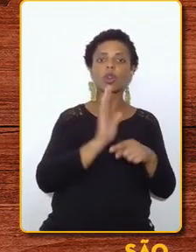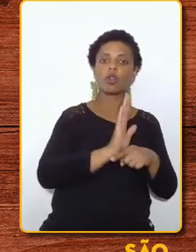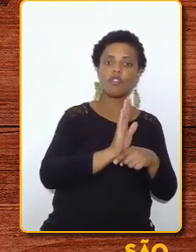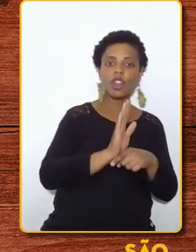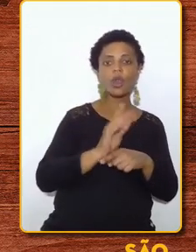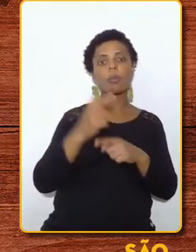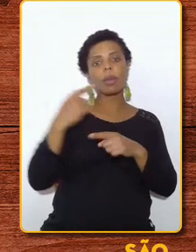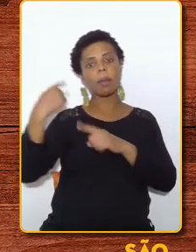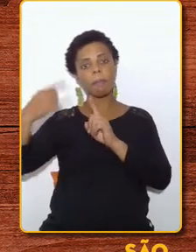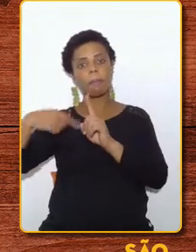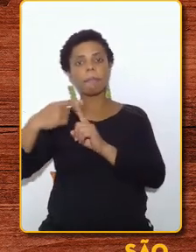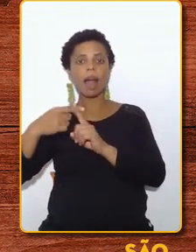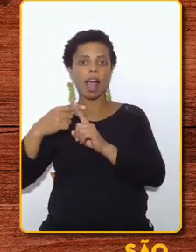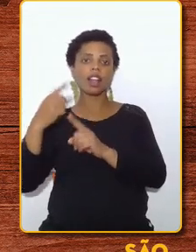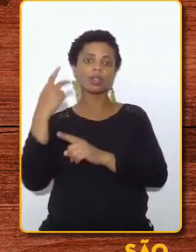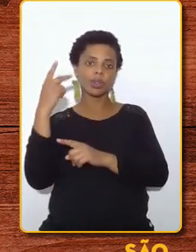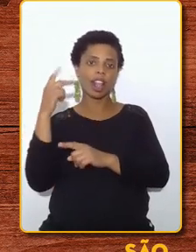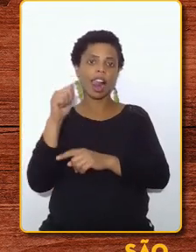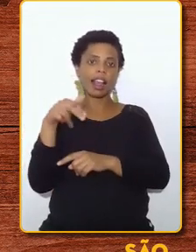Maria.